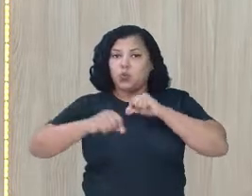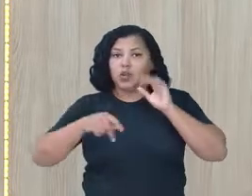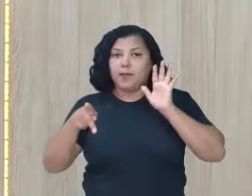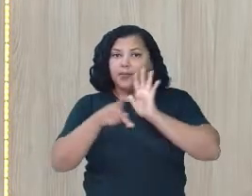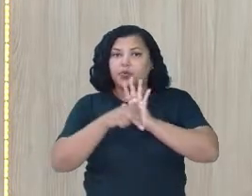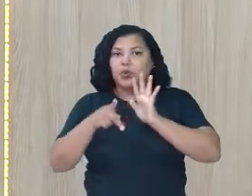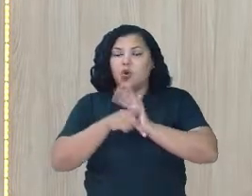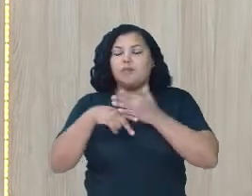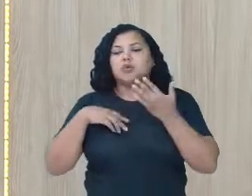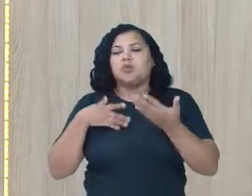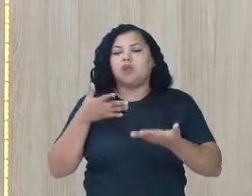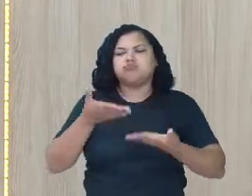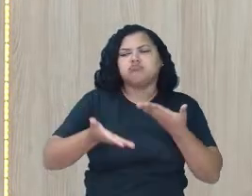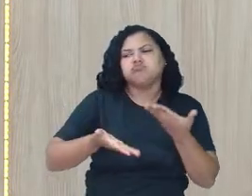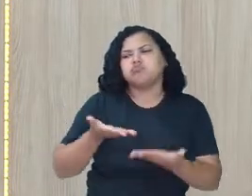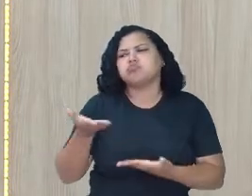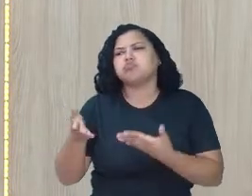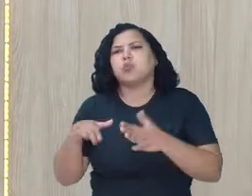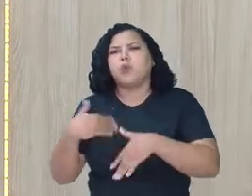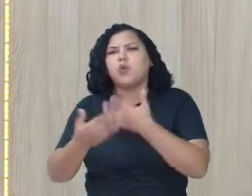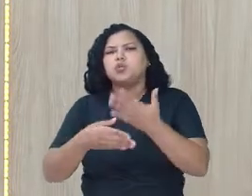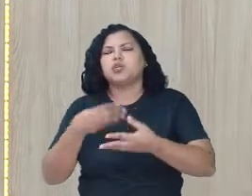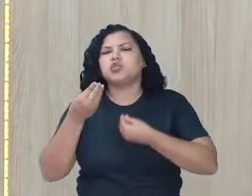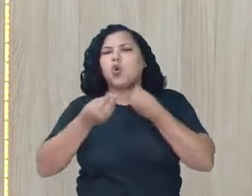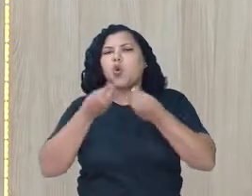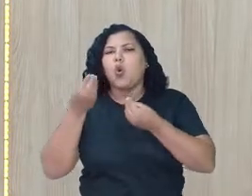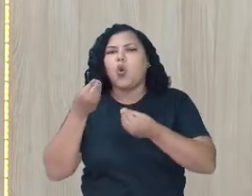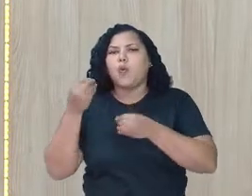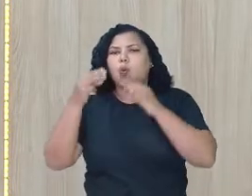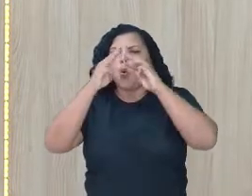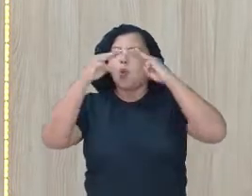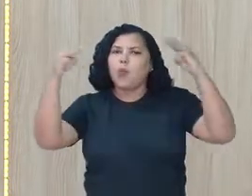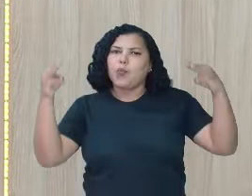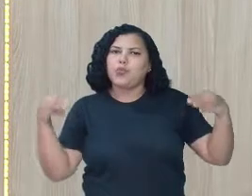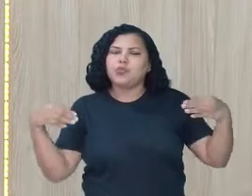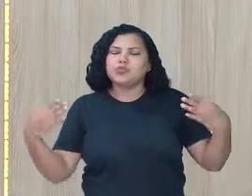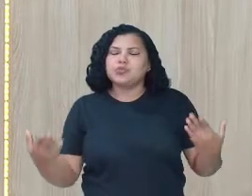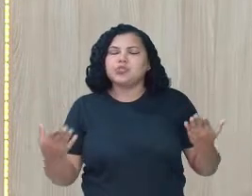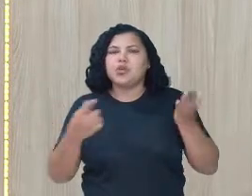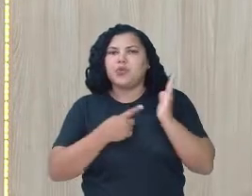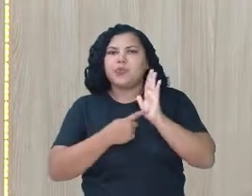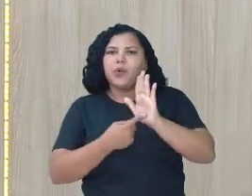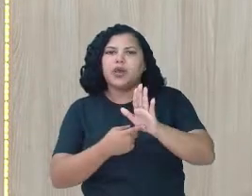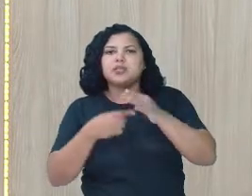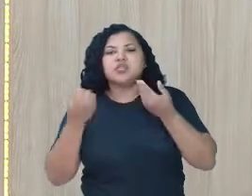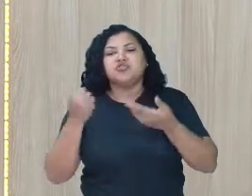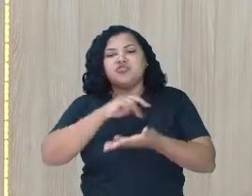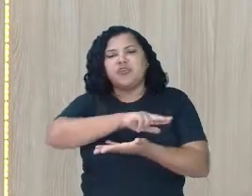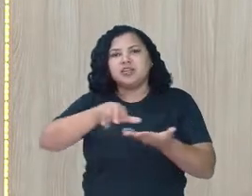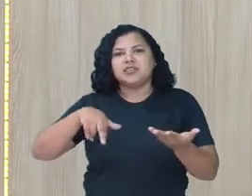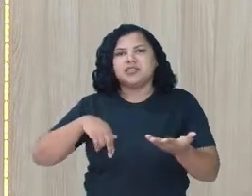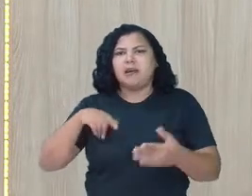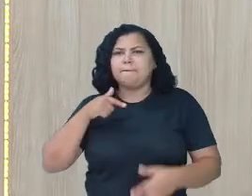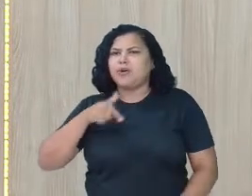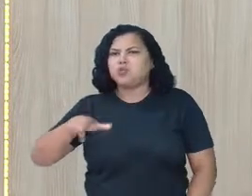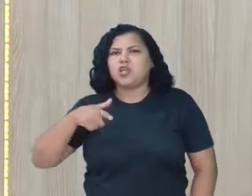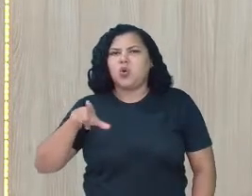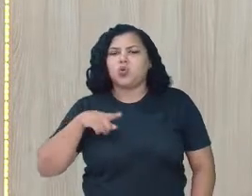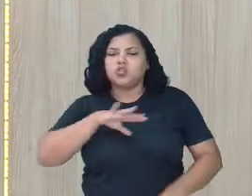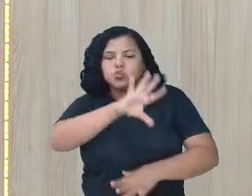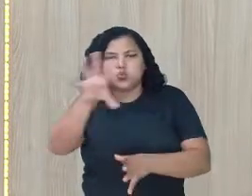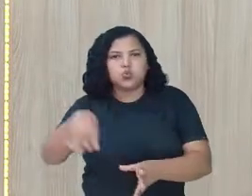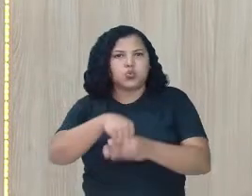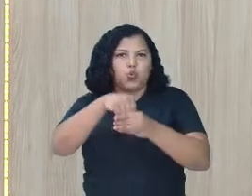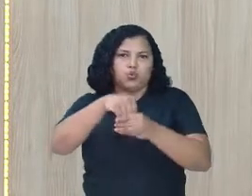Da curadoria, do quanto o museu traz uma diversidade, mas ele não dá conta da